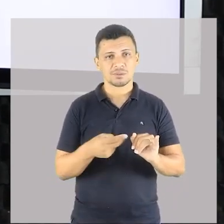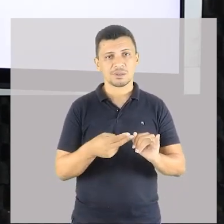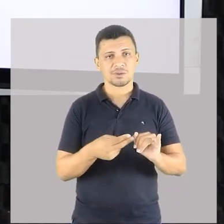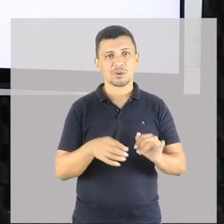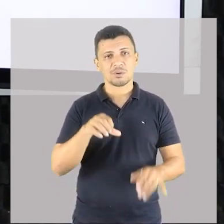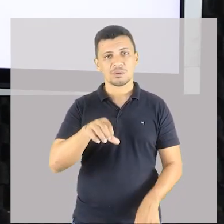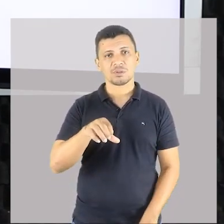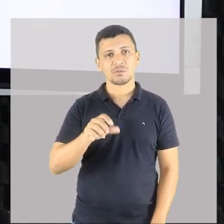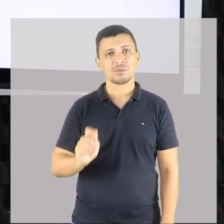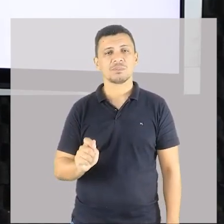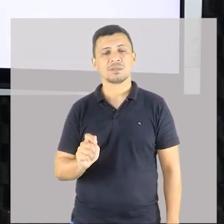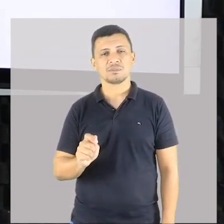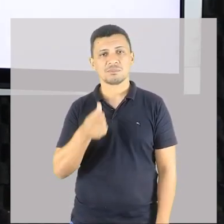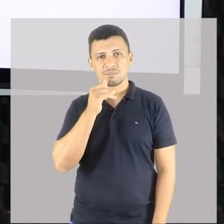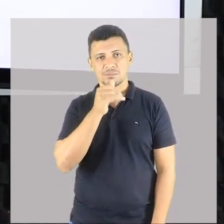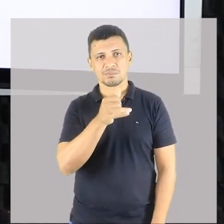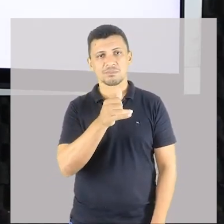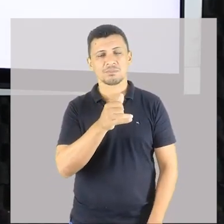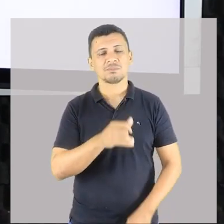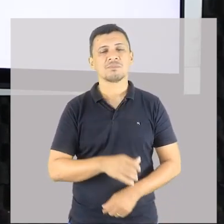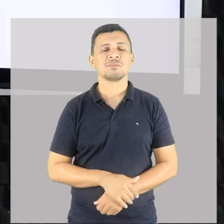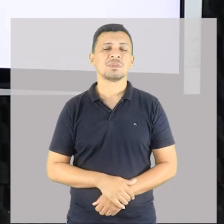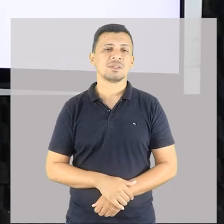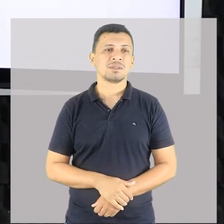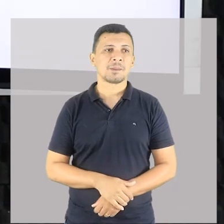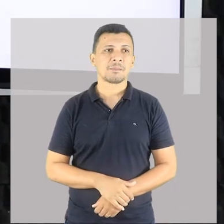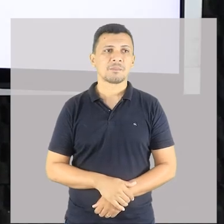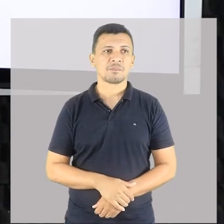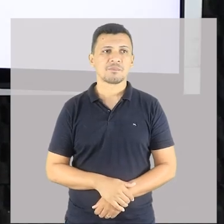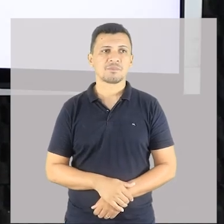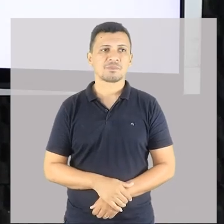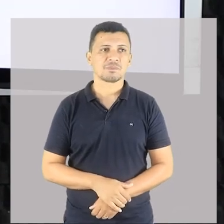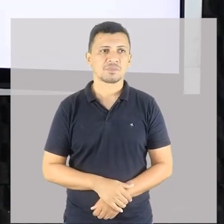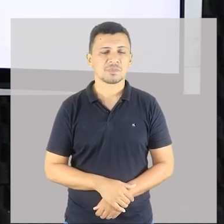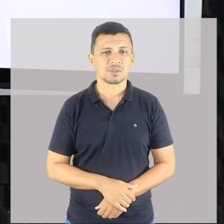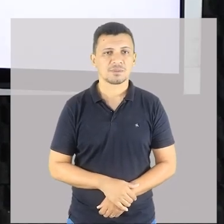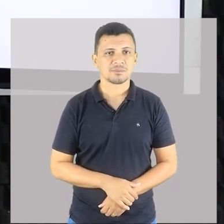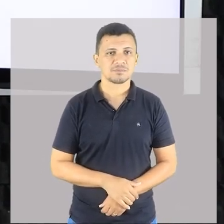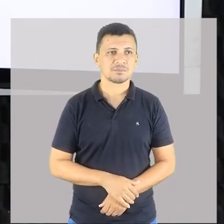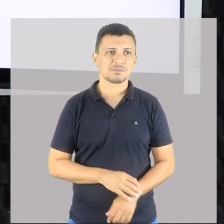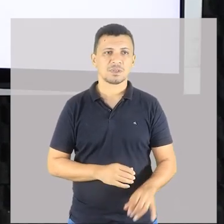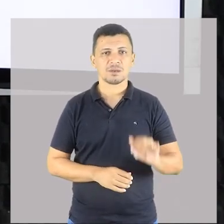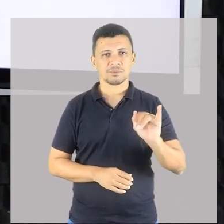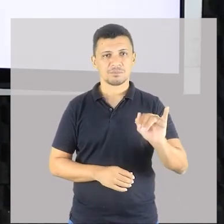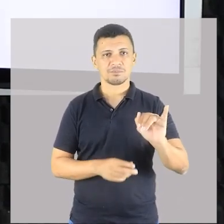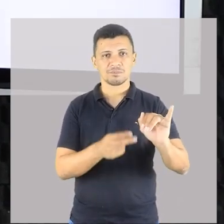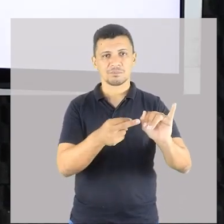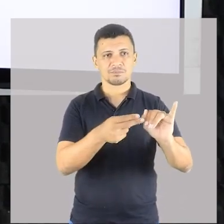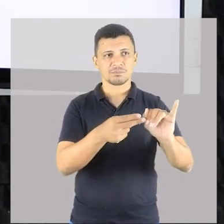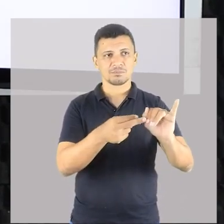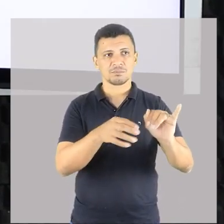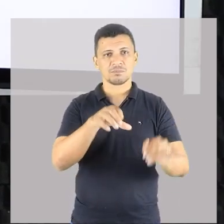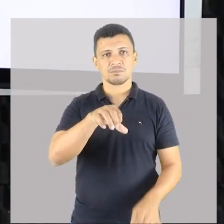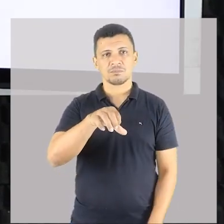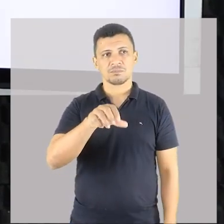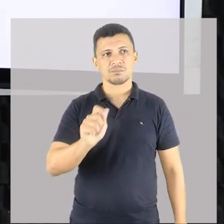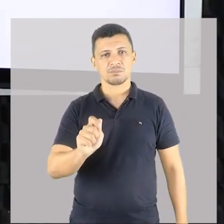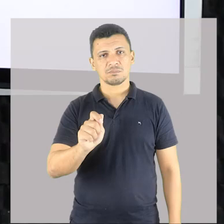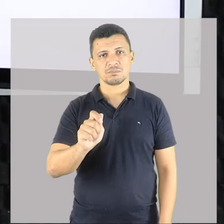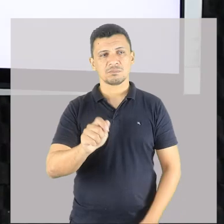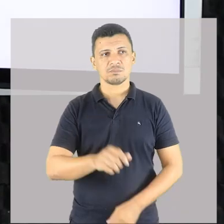amperes. Então, ele disse que a corrente elétrica é igual a 9